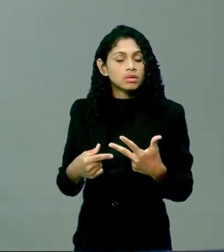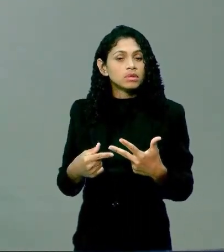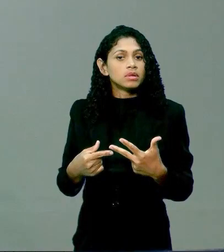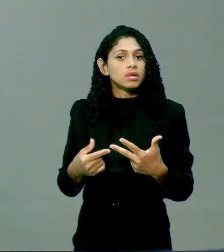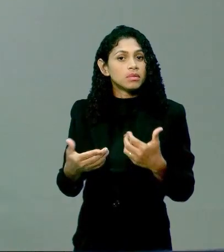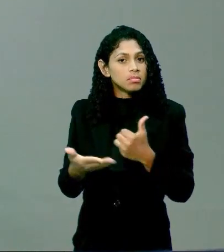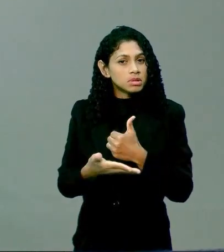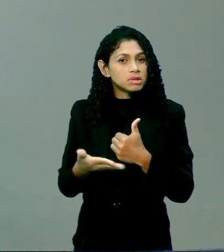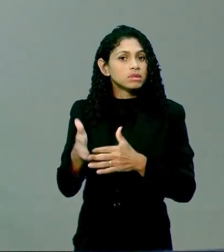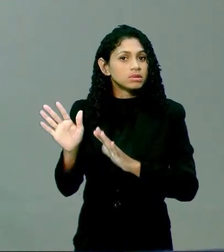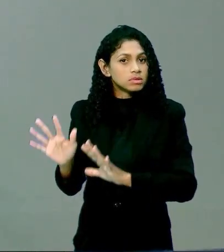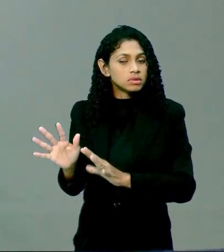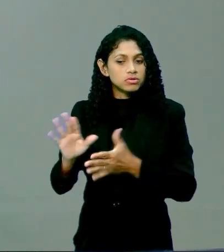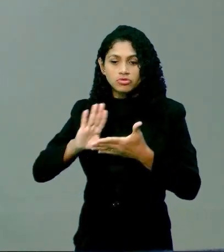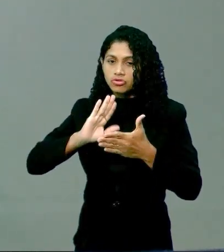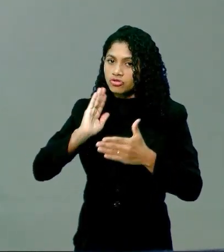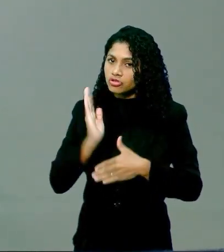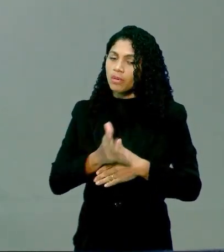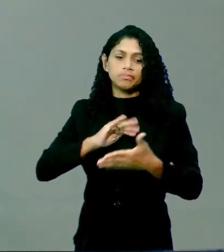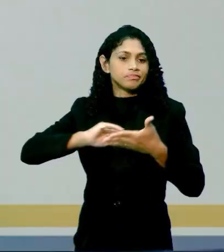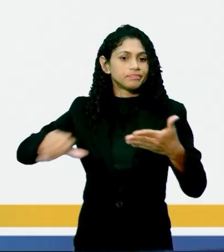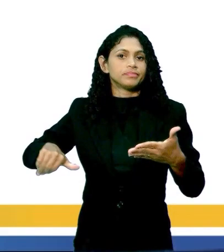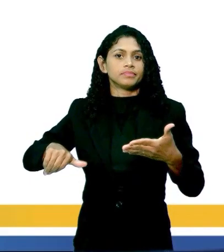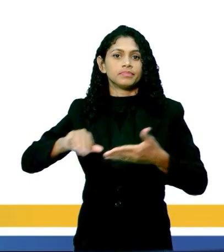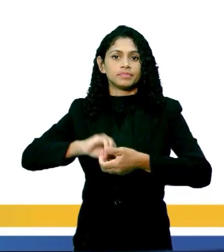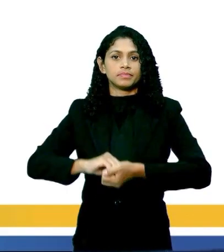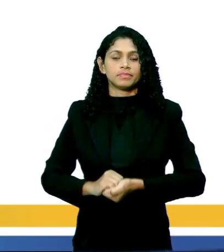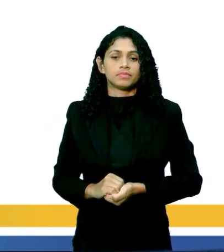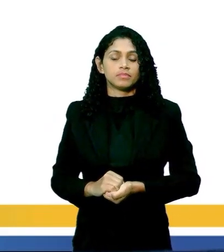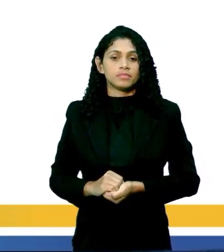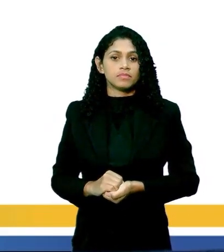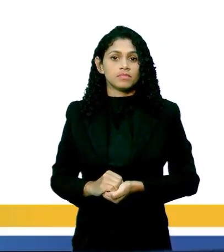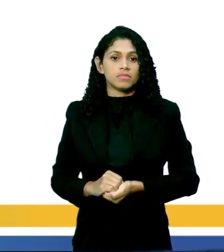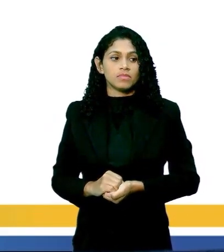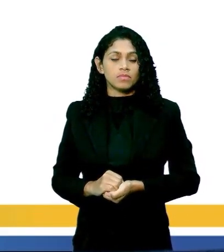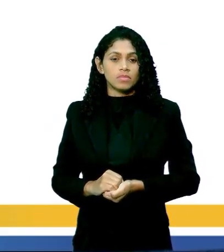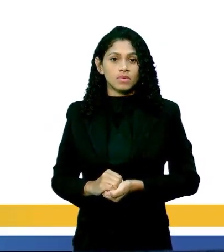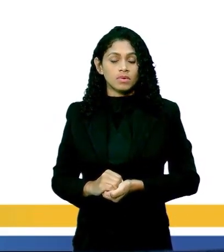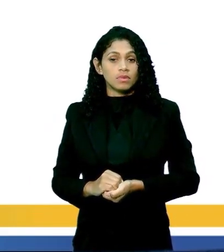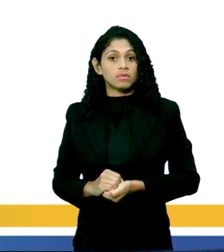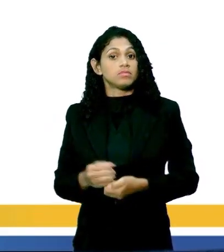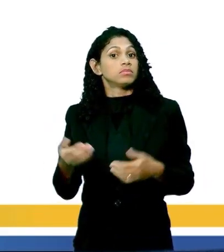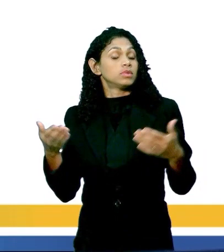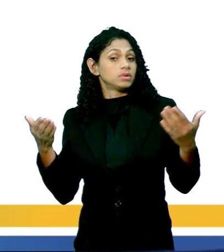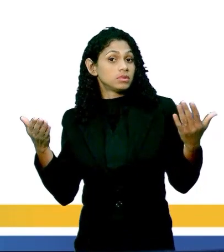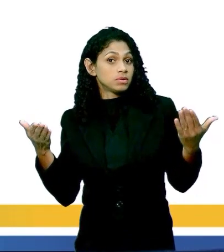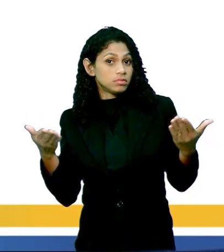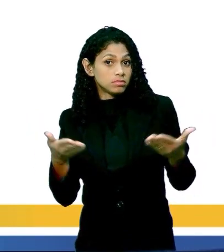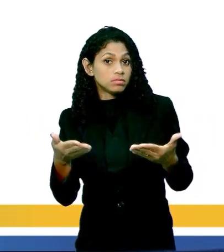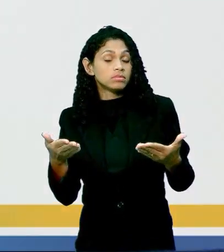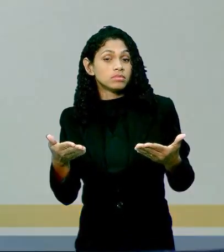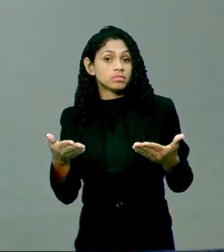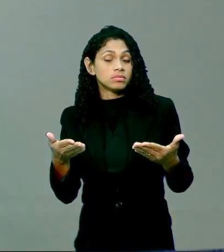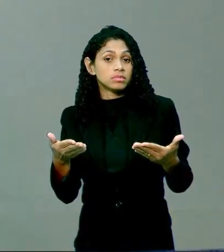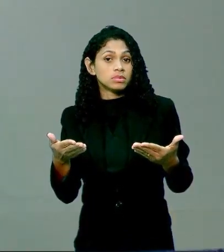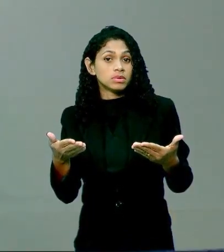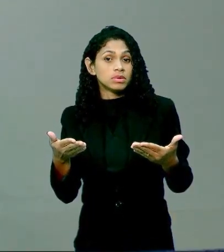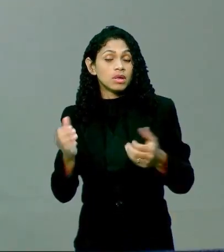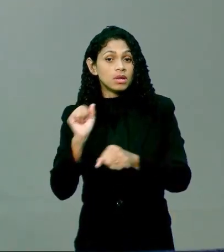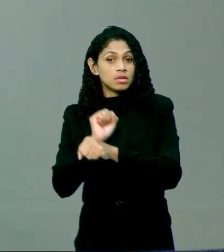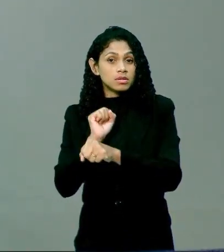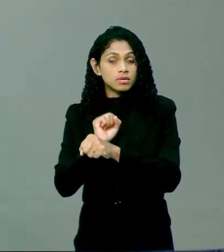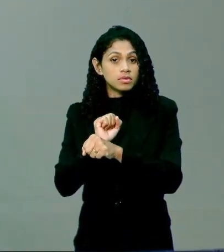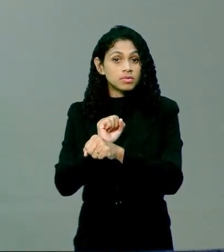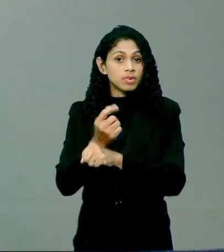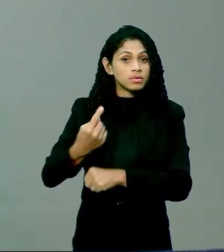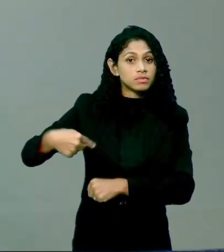ter muito trabalho. Tá certo? Então, por hoje, a gente fica por aqui e aguardo